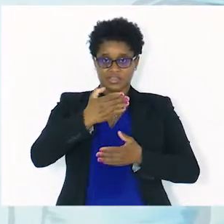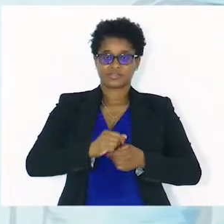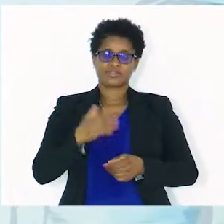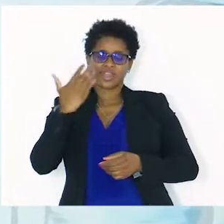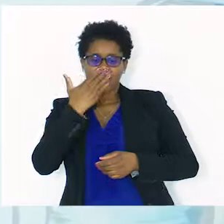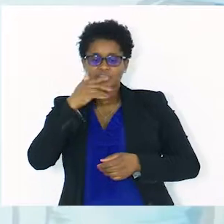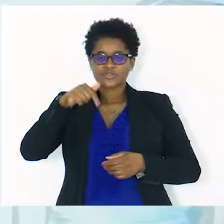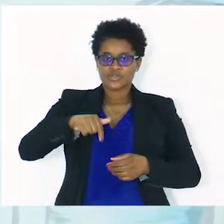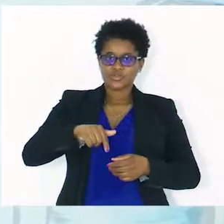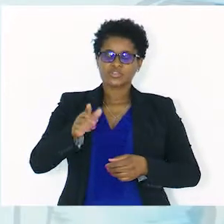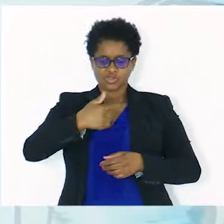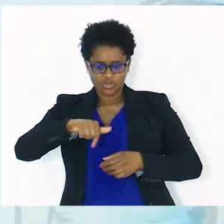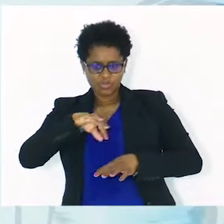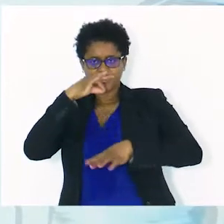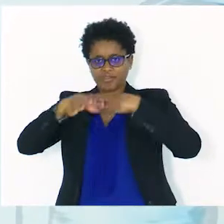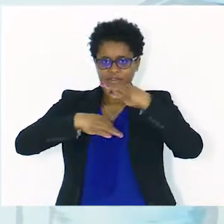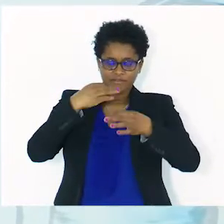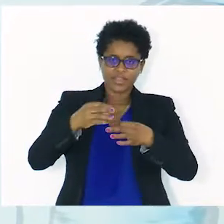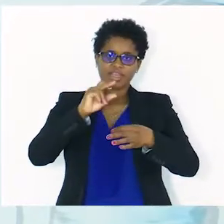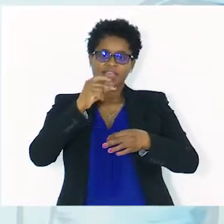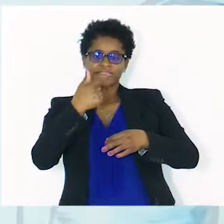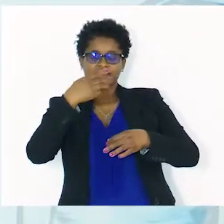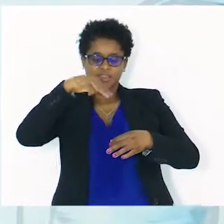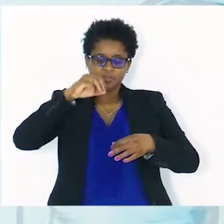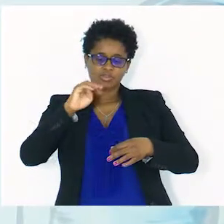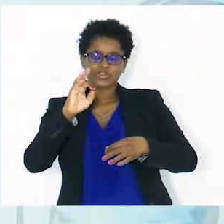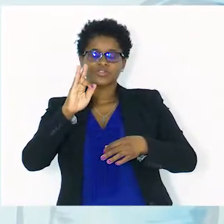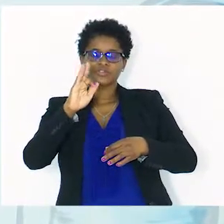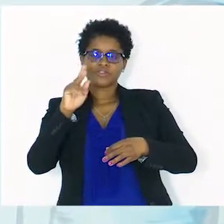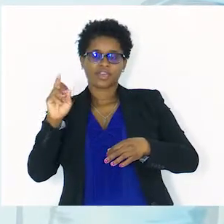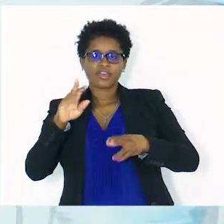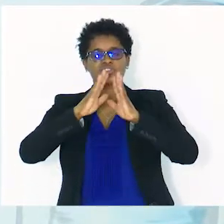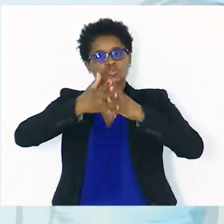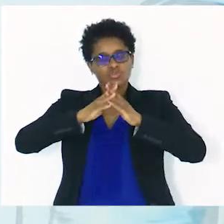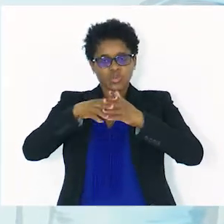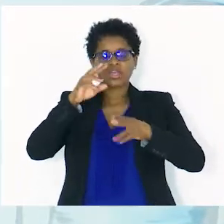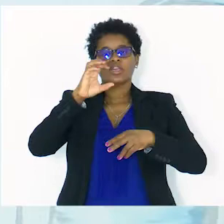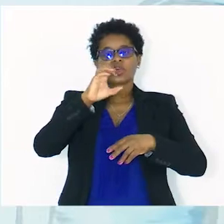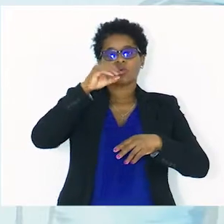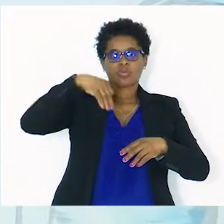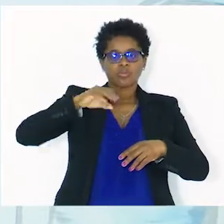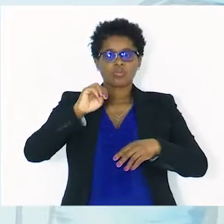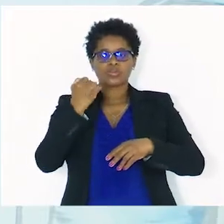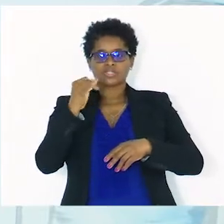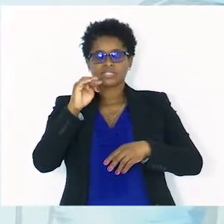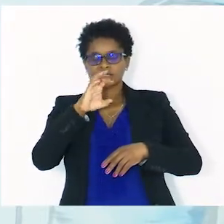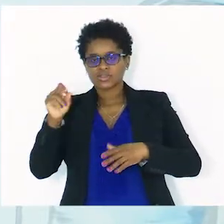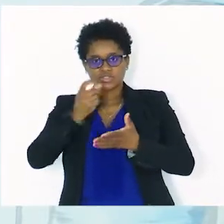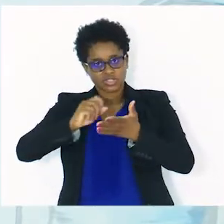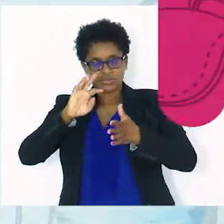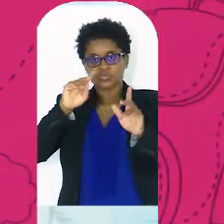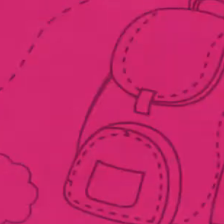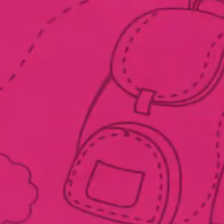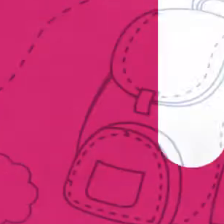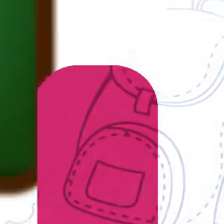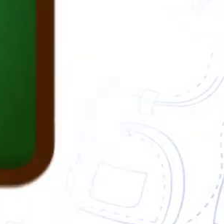aula de hoje, nós iremos falar sobre a atmosfera, a sua estrutura e composição. Então, anotem lá o sumário.